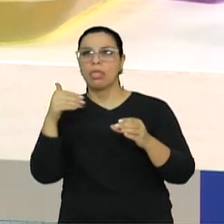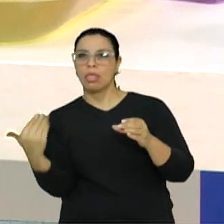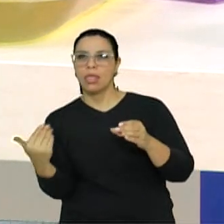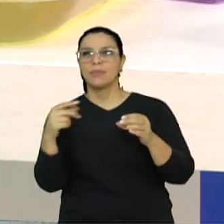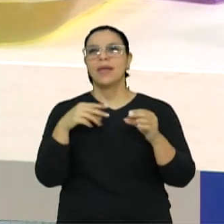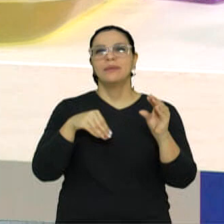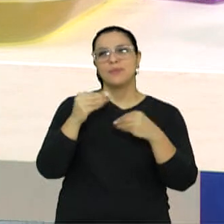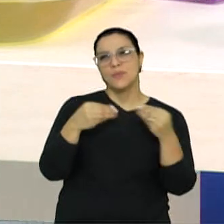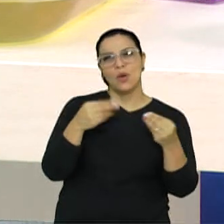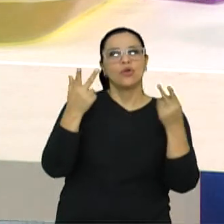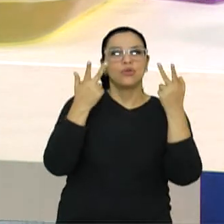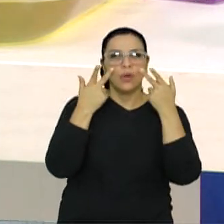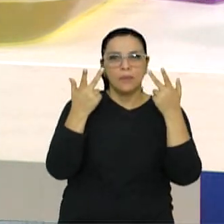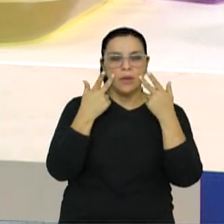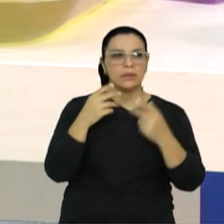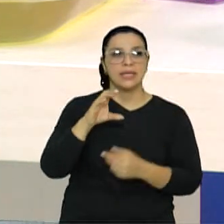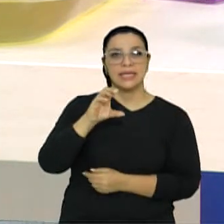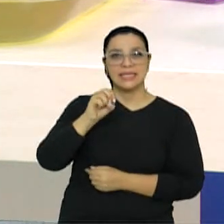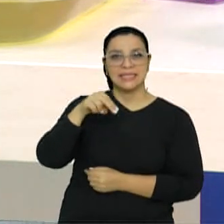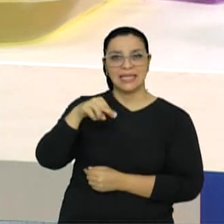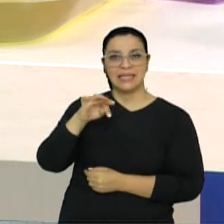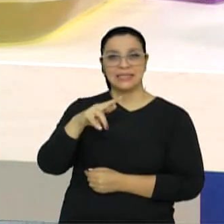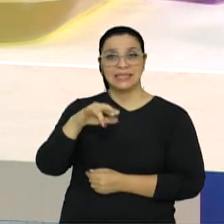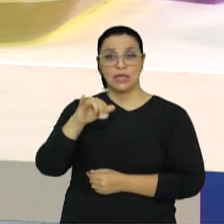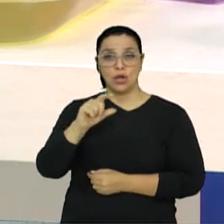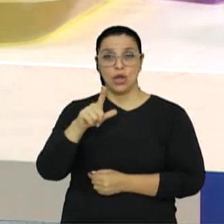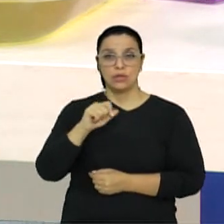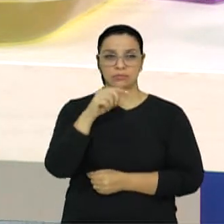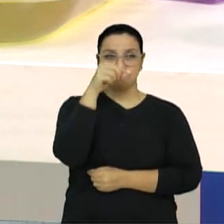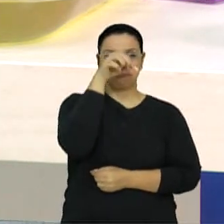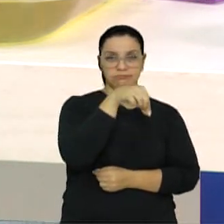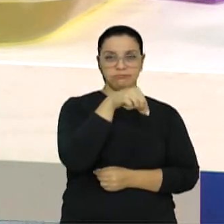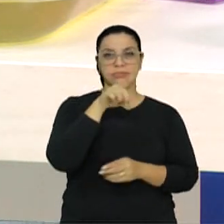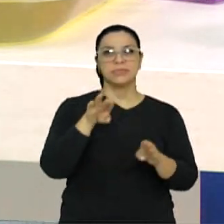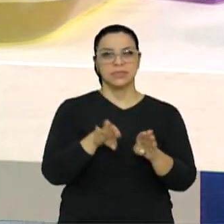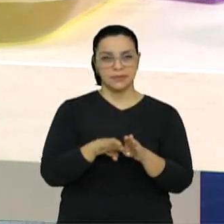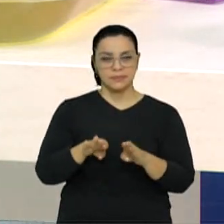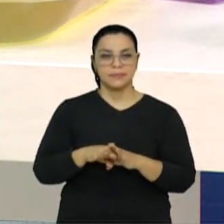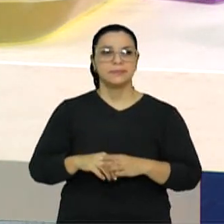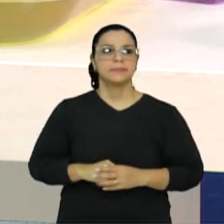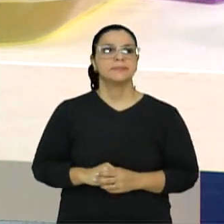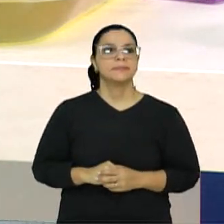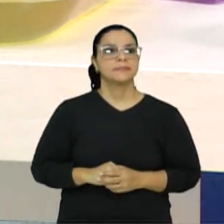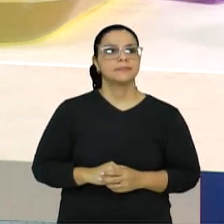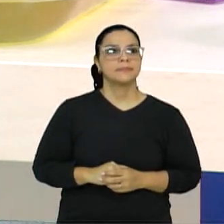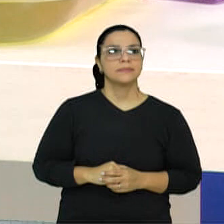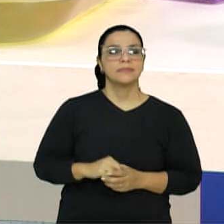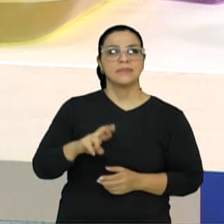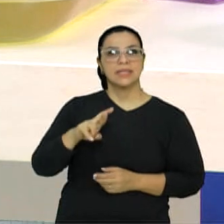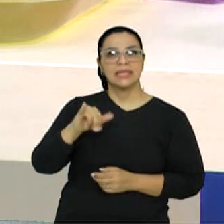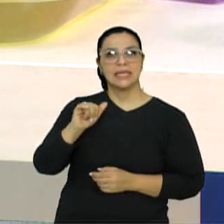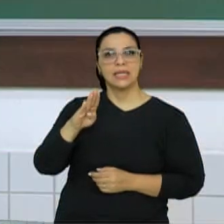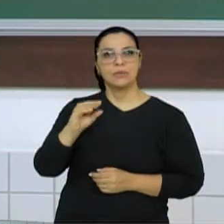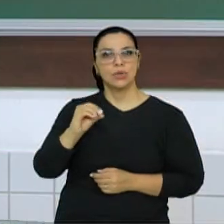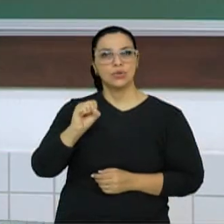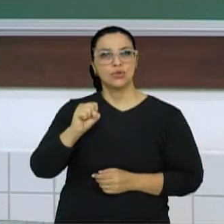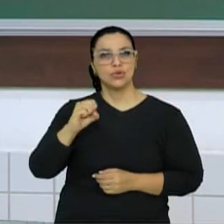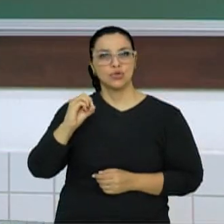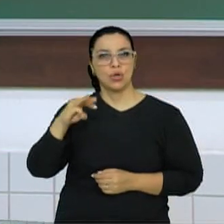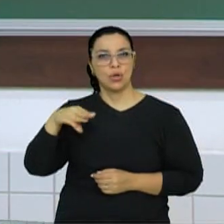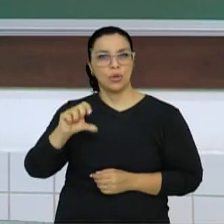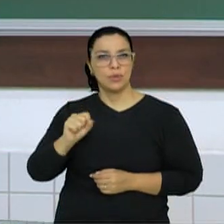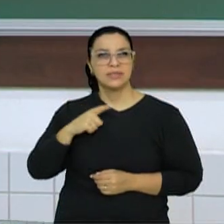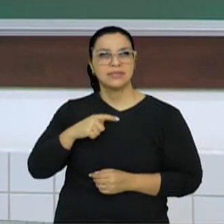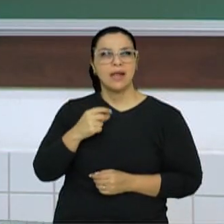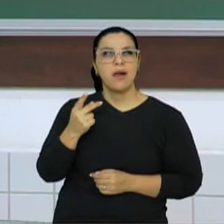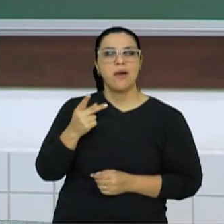tá? Os centríolos, aqui no cantinho, tá? Beleza. Os ribossomos que eu coloquei